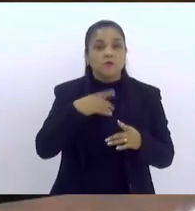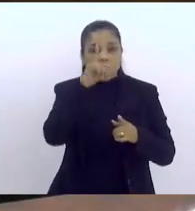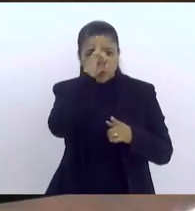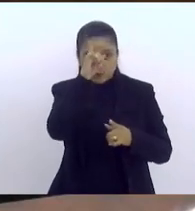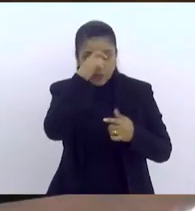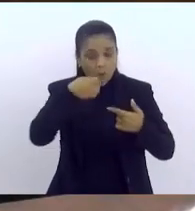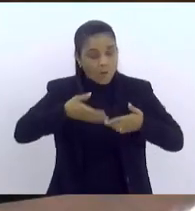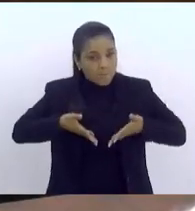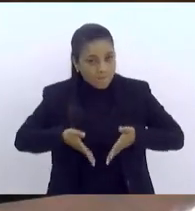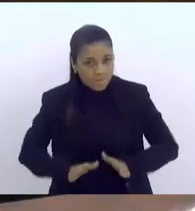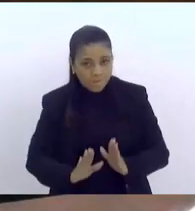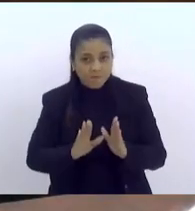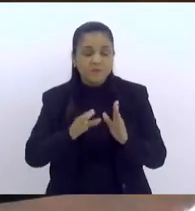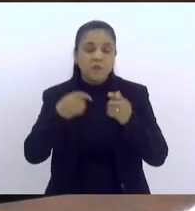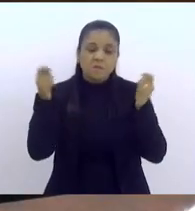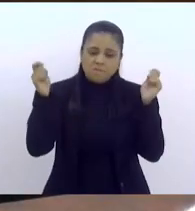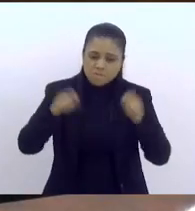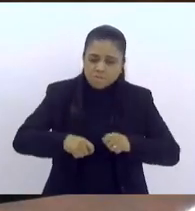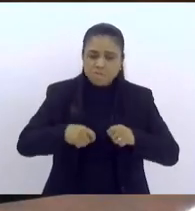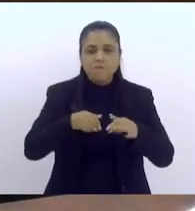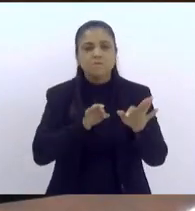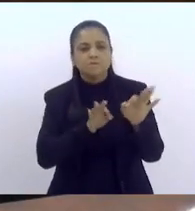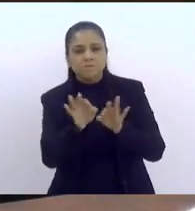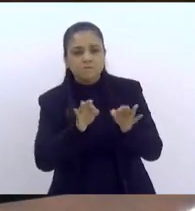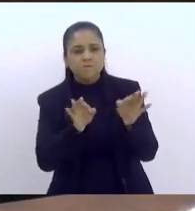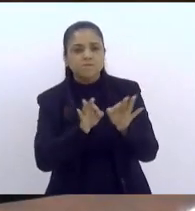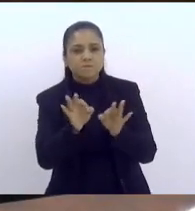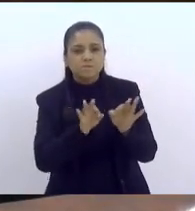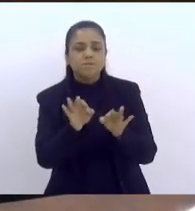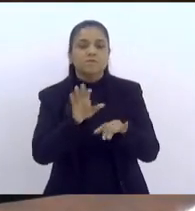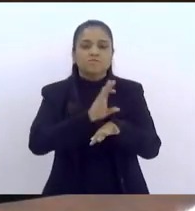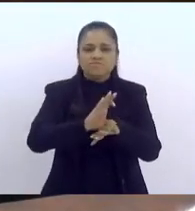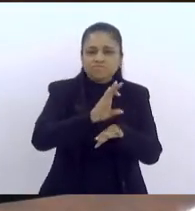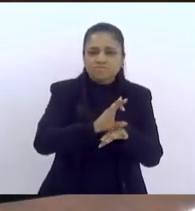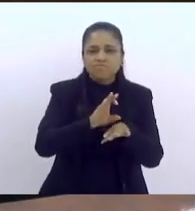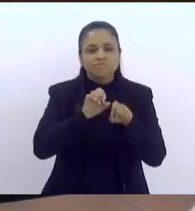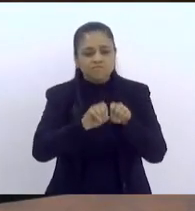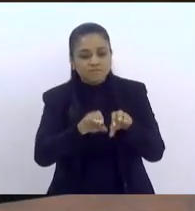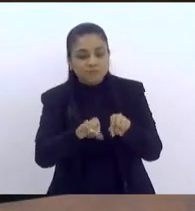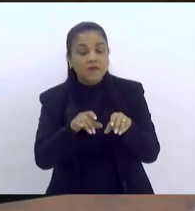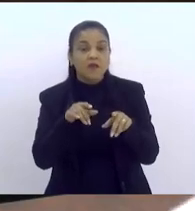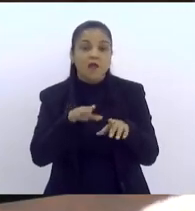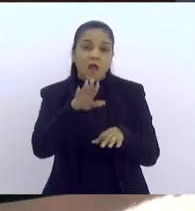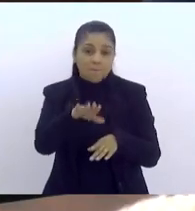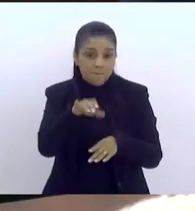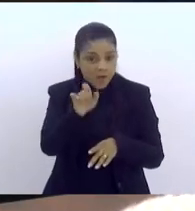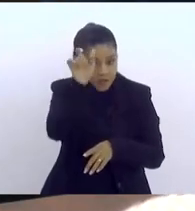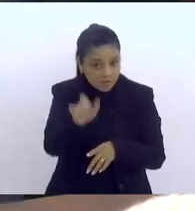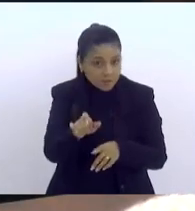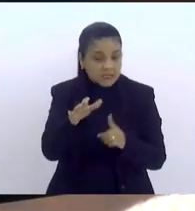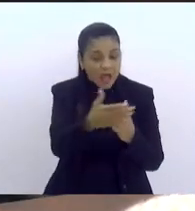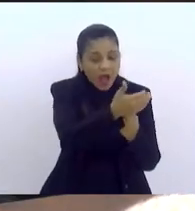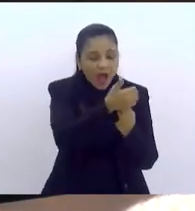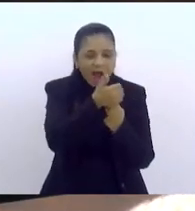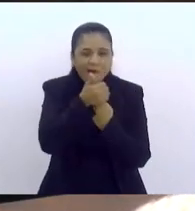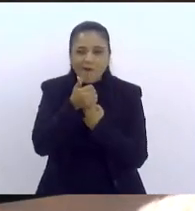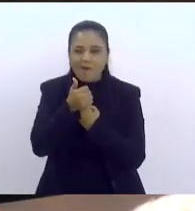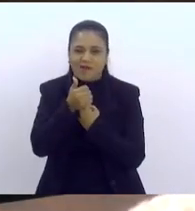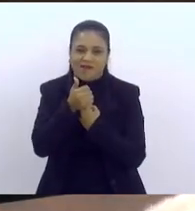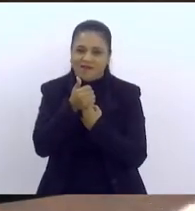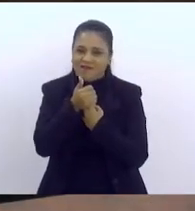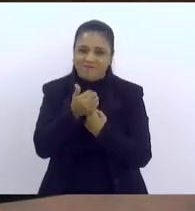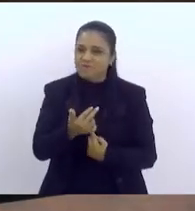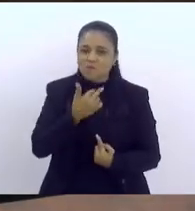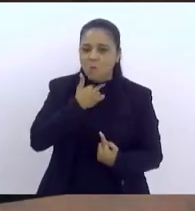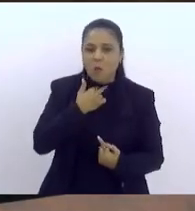e capacitar os seus trabalhadores para entender que esta mãe ela precisa ser acolhida, ela não pode ser criticada, ela não pode